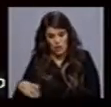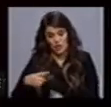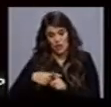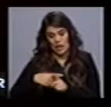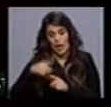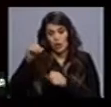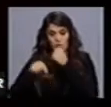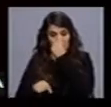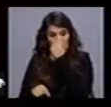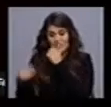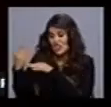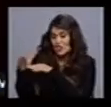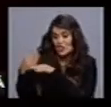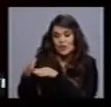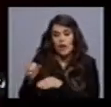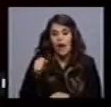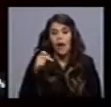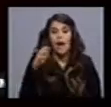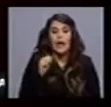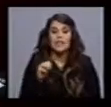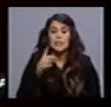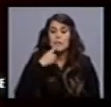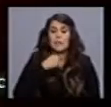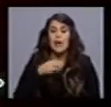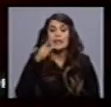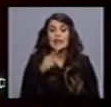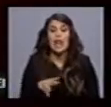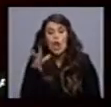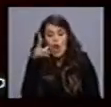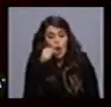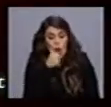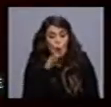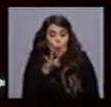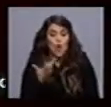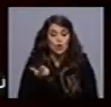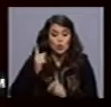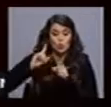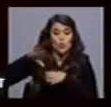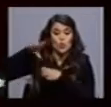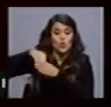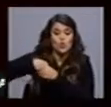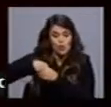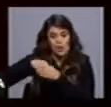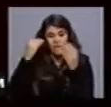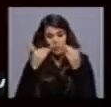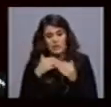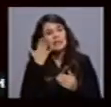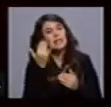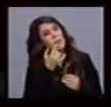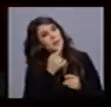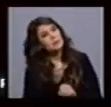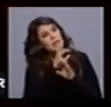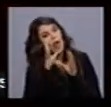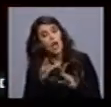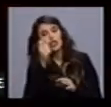zona exterior onde o gás é 3 vezes mais quente. E então, quando colocaram estes dados no computador, simularam, tentaram perceber a história daquela